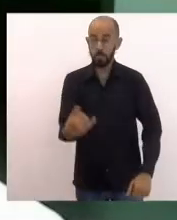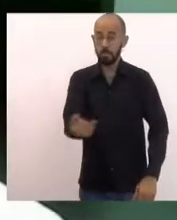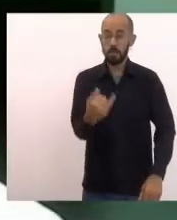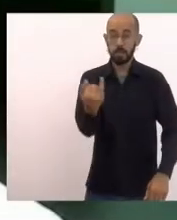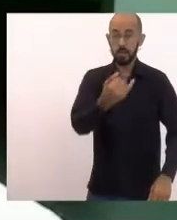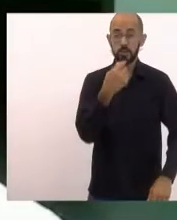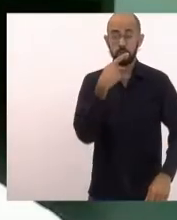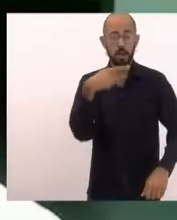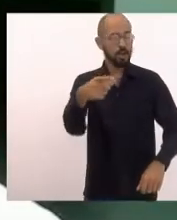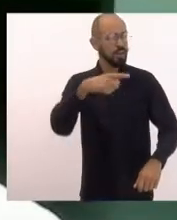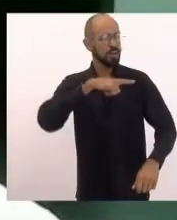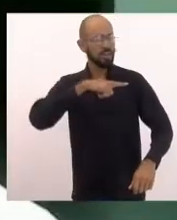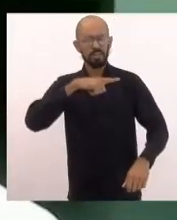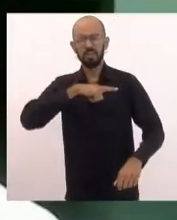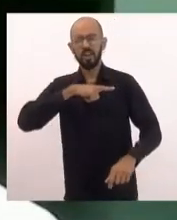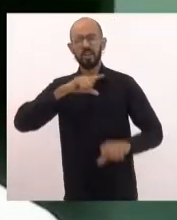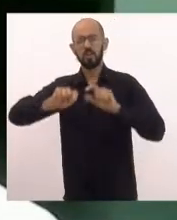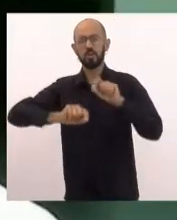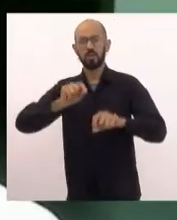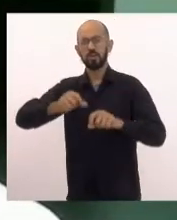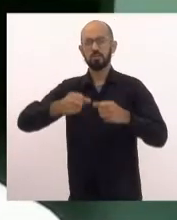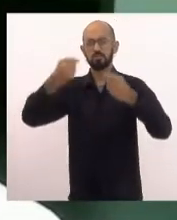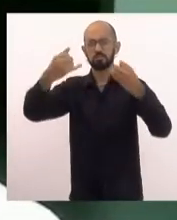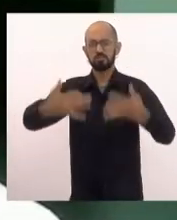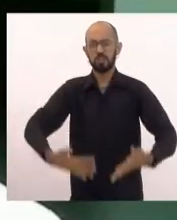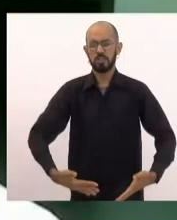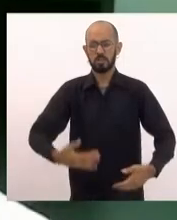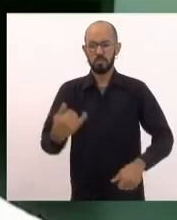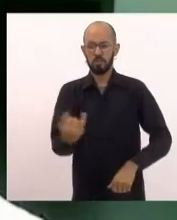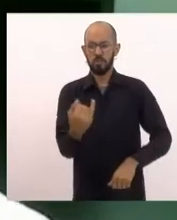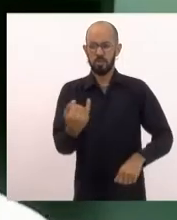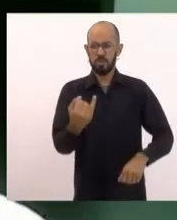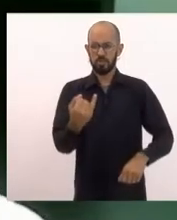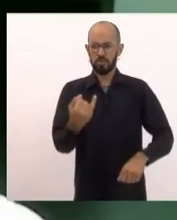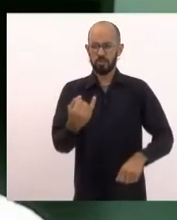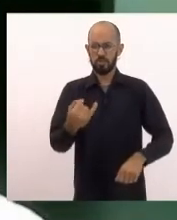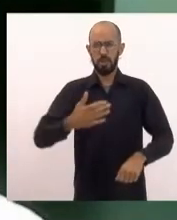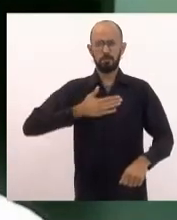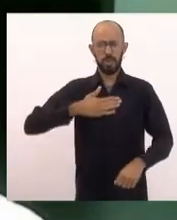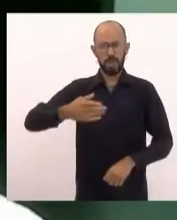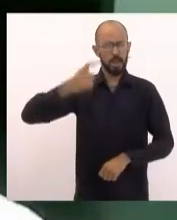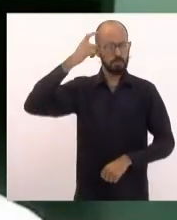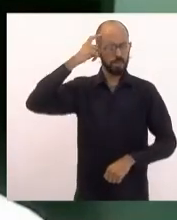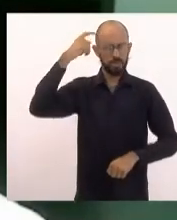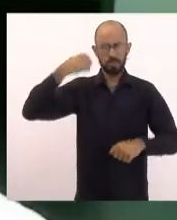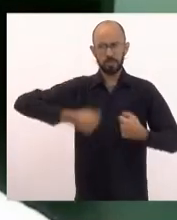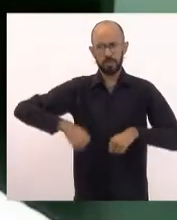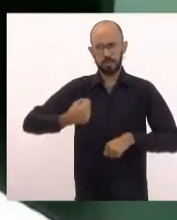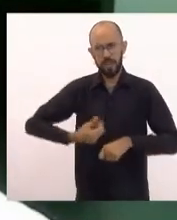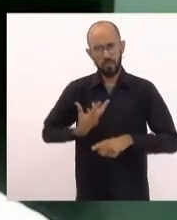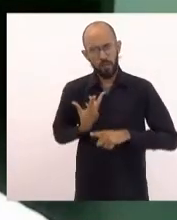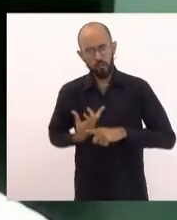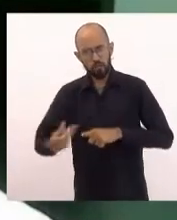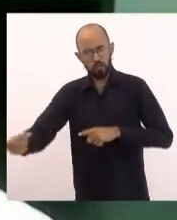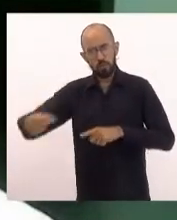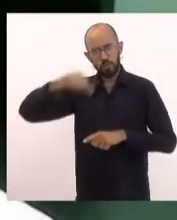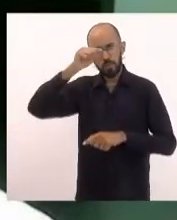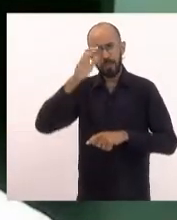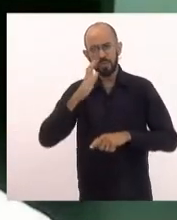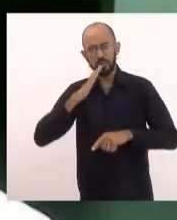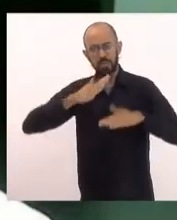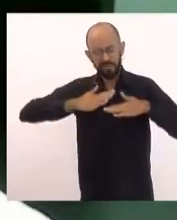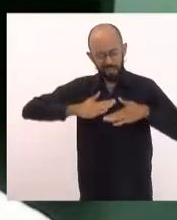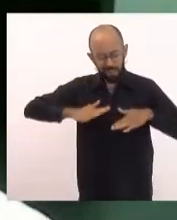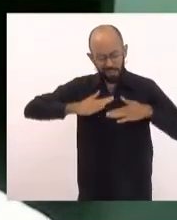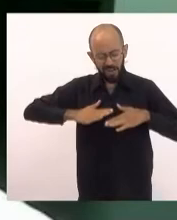muito forte sobre o que isso representa. E ela diz: na minha cabeça, eu tinha que fugir para o Brasil para ficar calma.